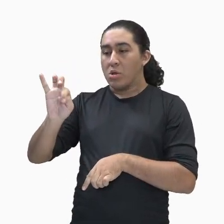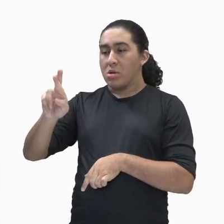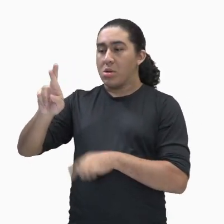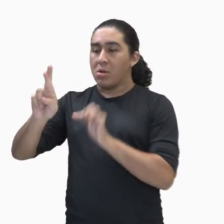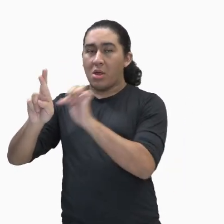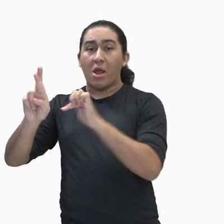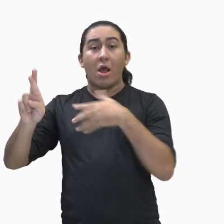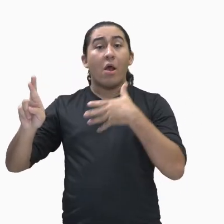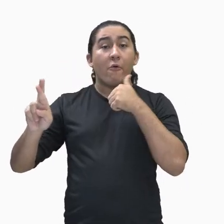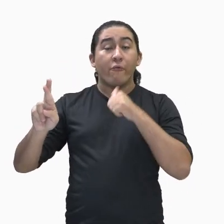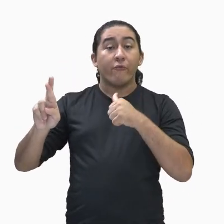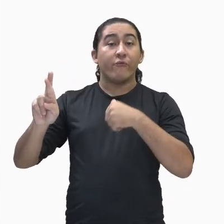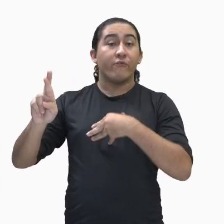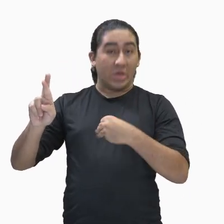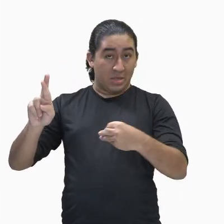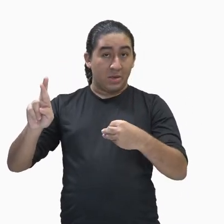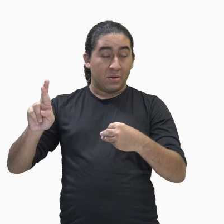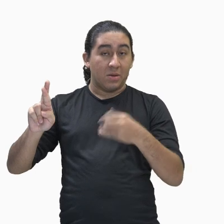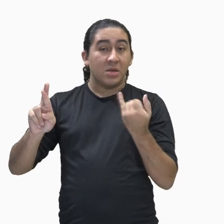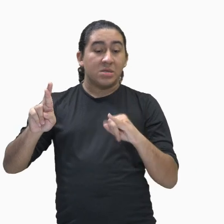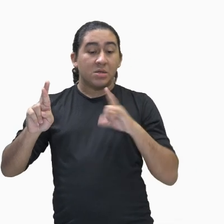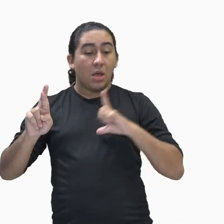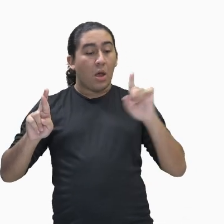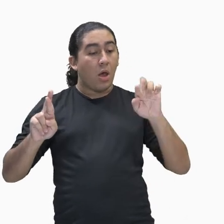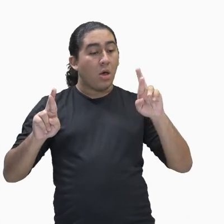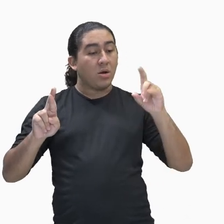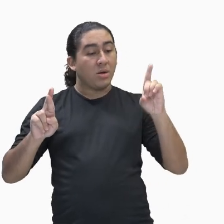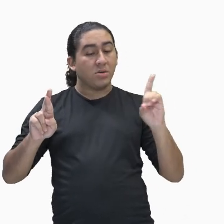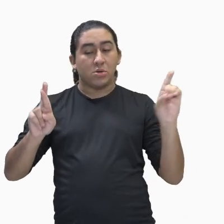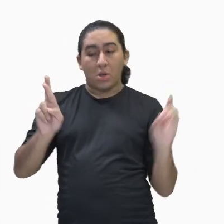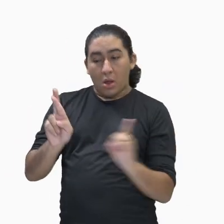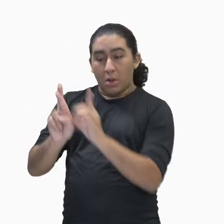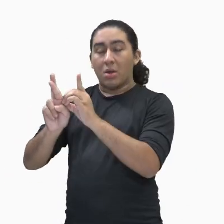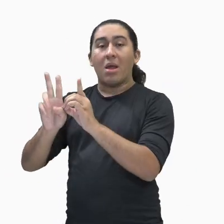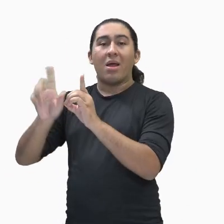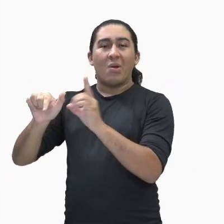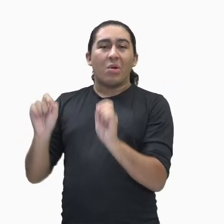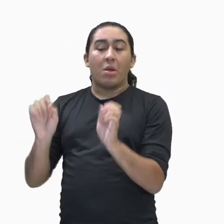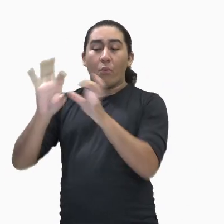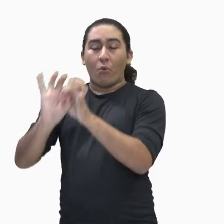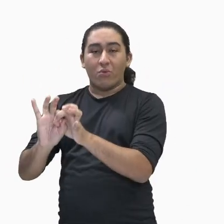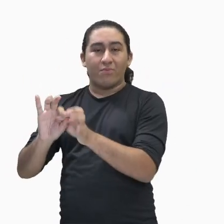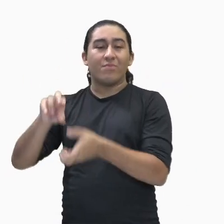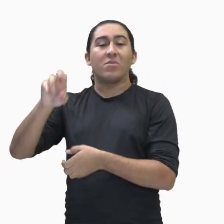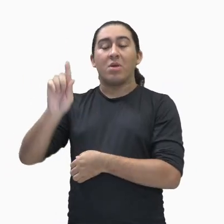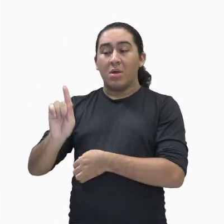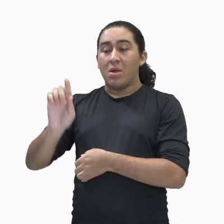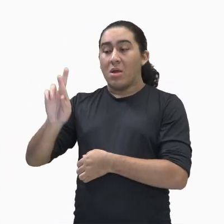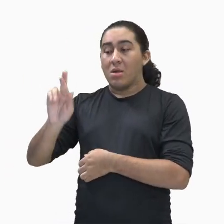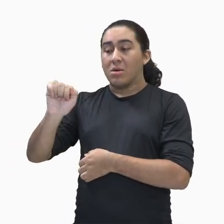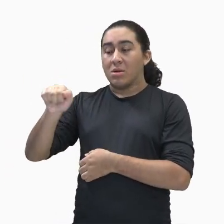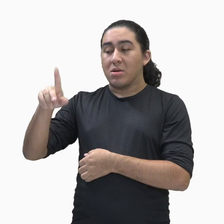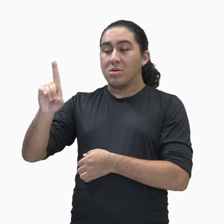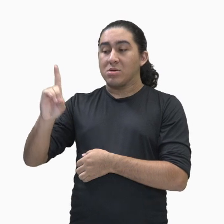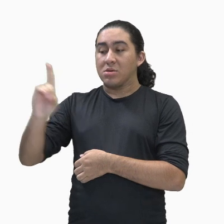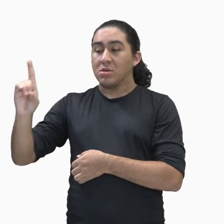daughter? Filha, não é? Quando eu coloquei o grand na frente, se transformou em neta.